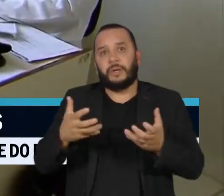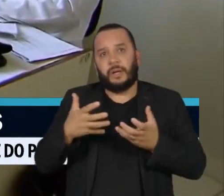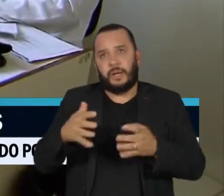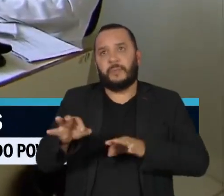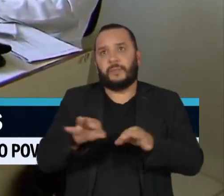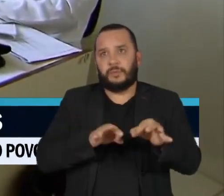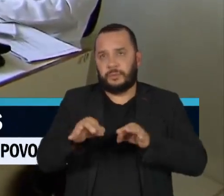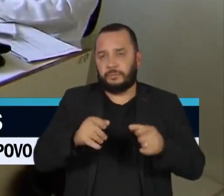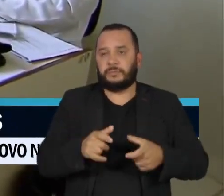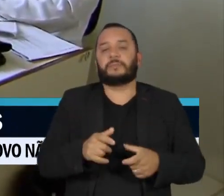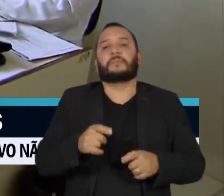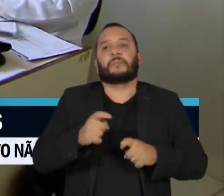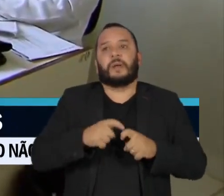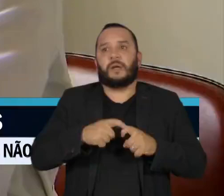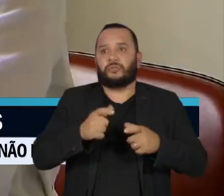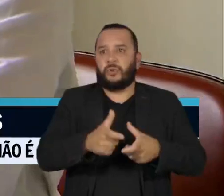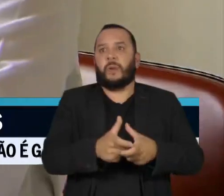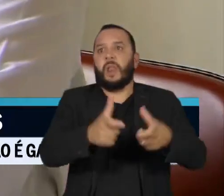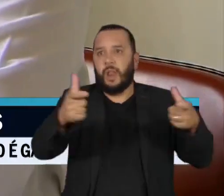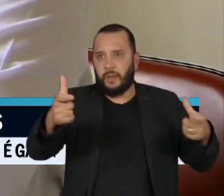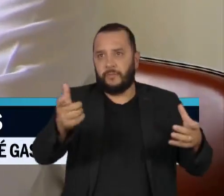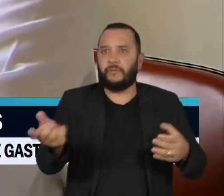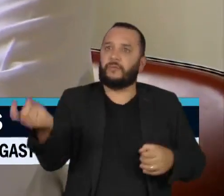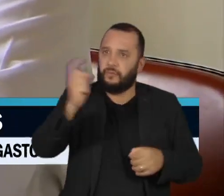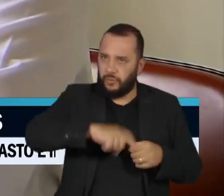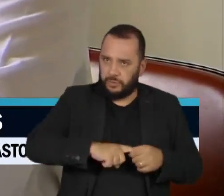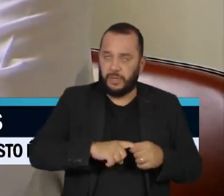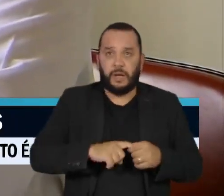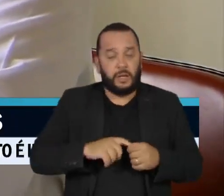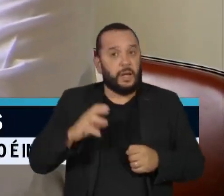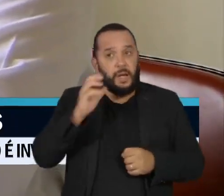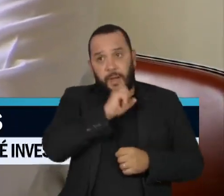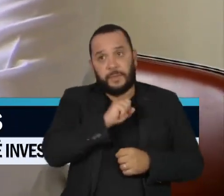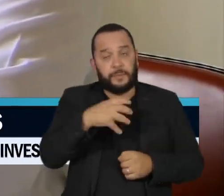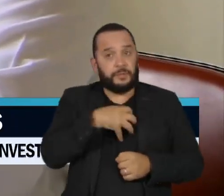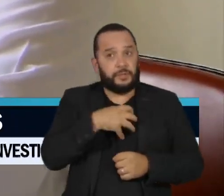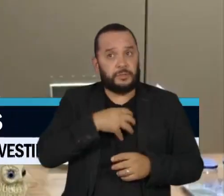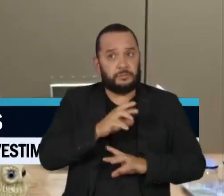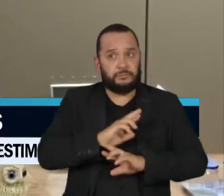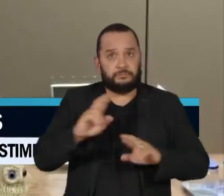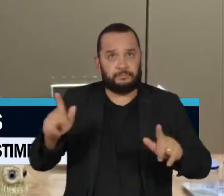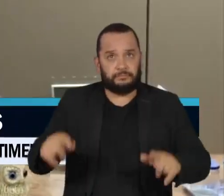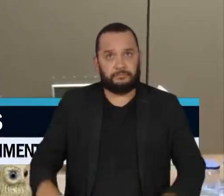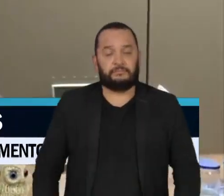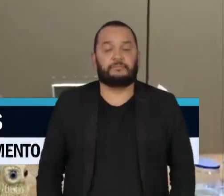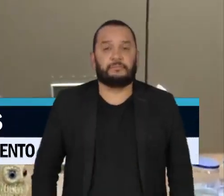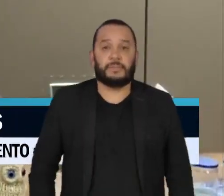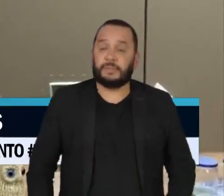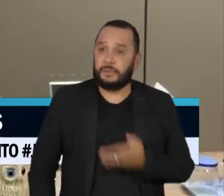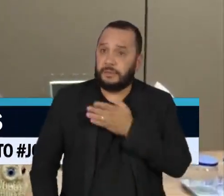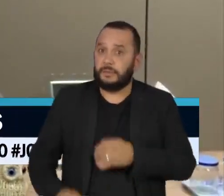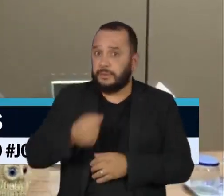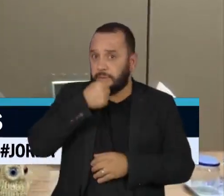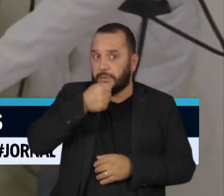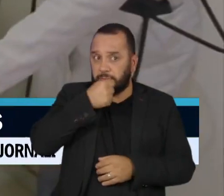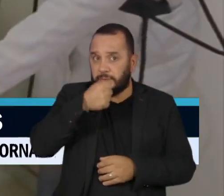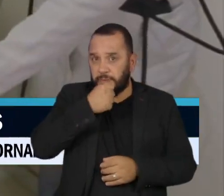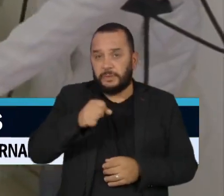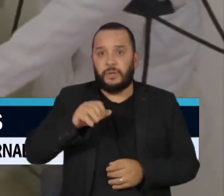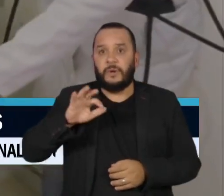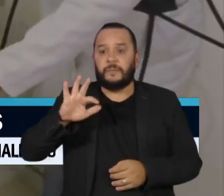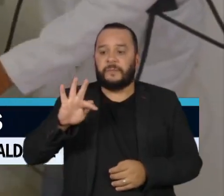Mais Médicos será retomado imediatamente mas no formato um pouco diferente e entrevista ao jornal Folha de São Paulo